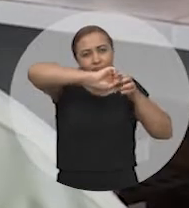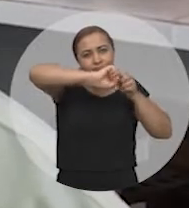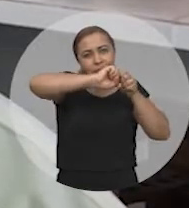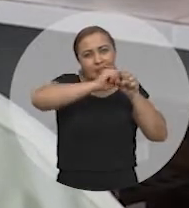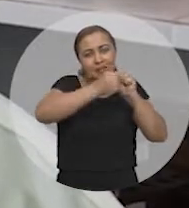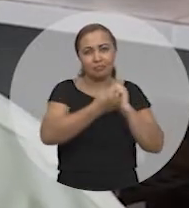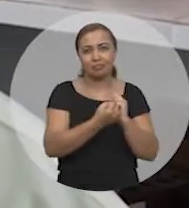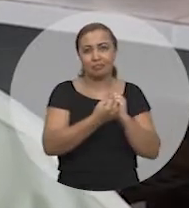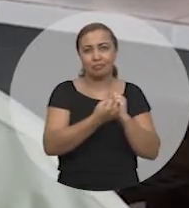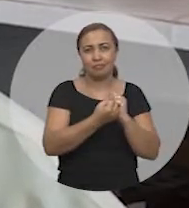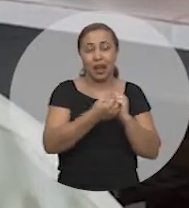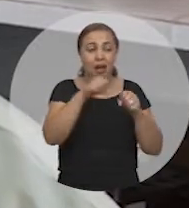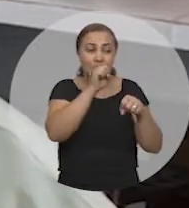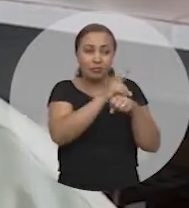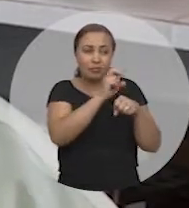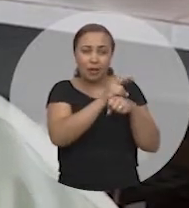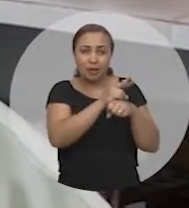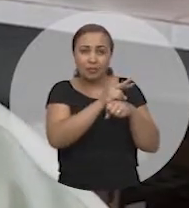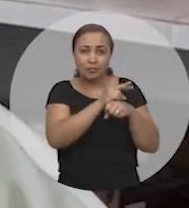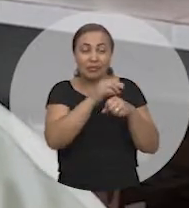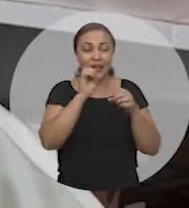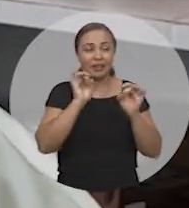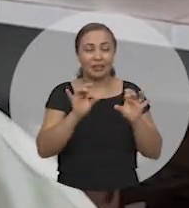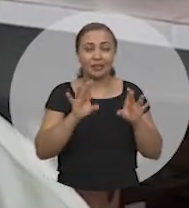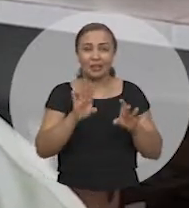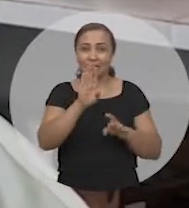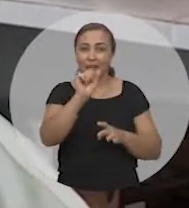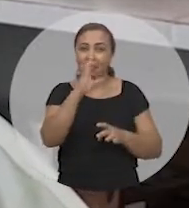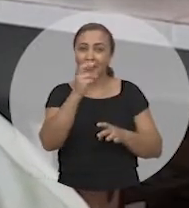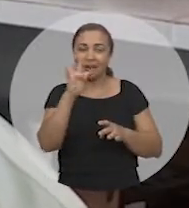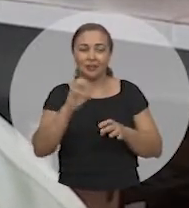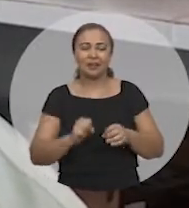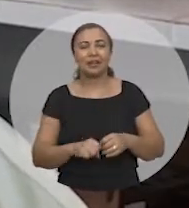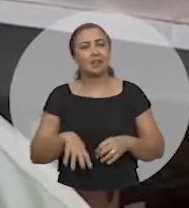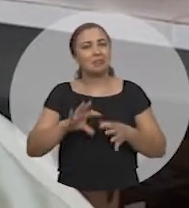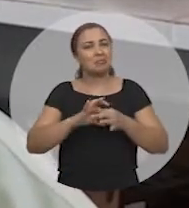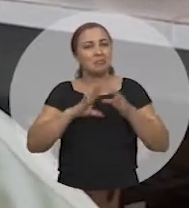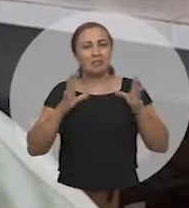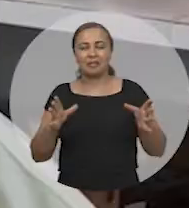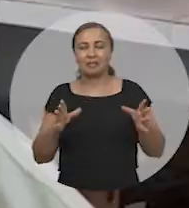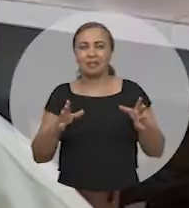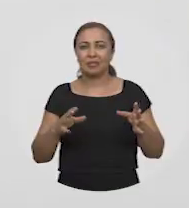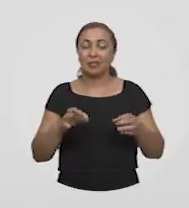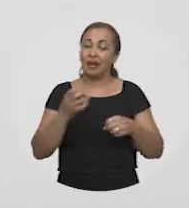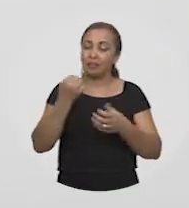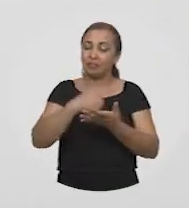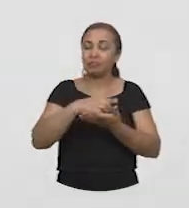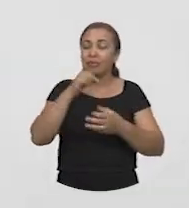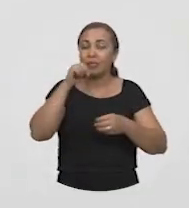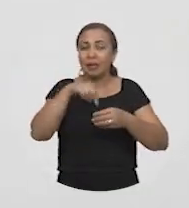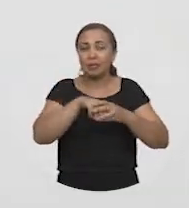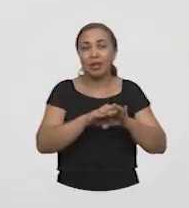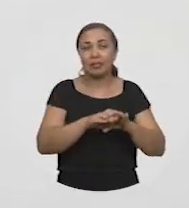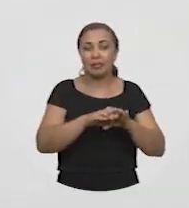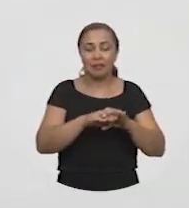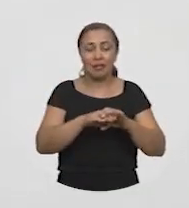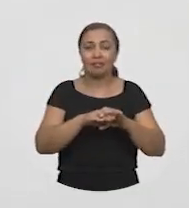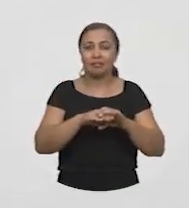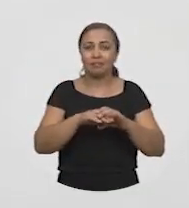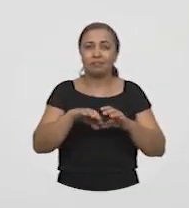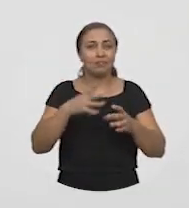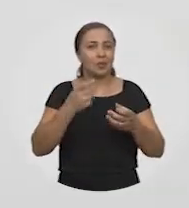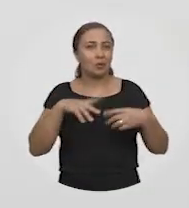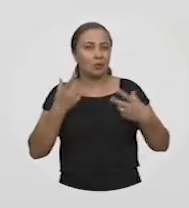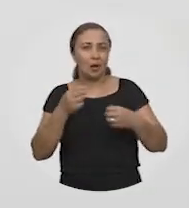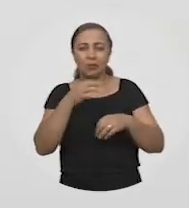desativa bomba de fluxo da bactéria ou seja deixa a bateria é vulnerável à ação do antibiótico uso do composto então